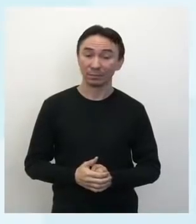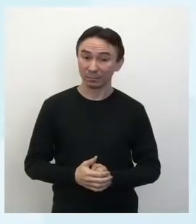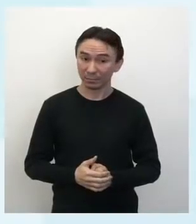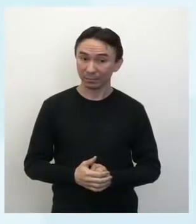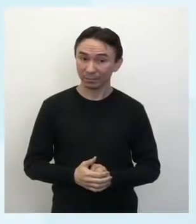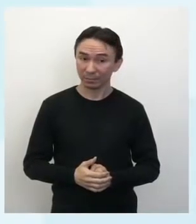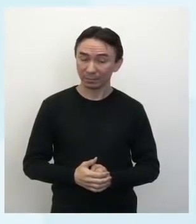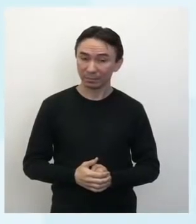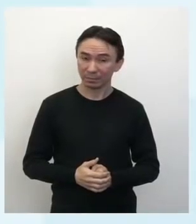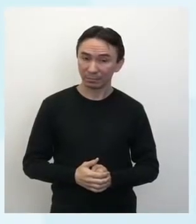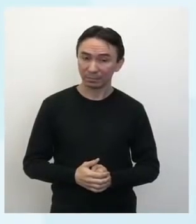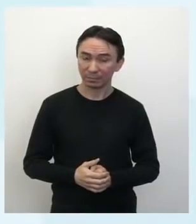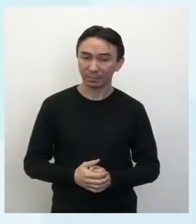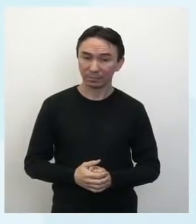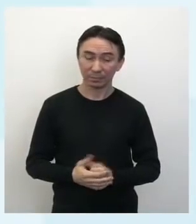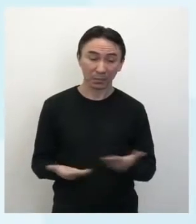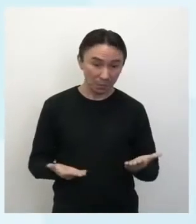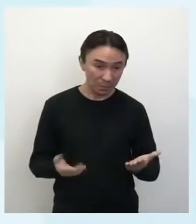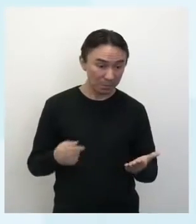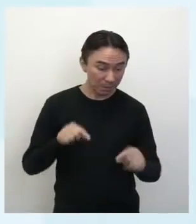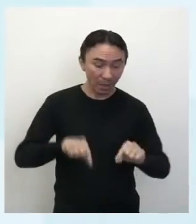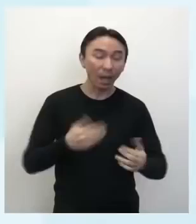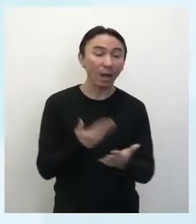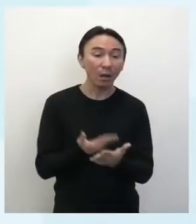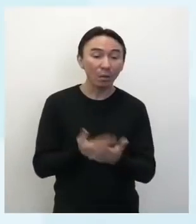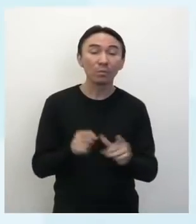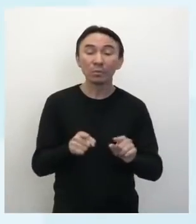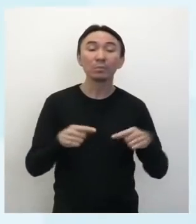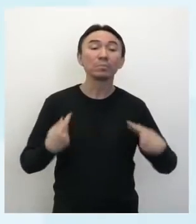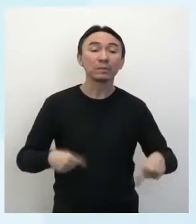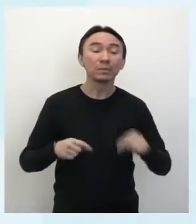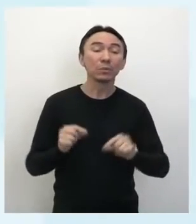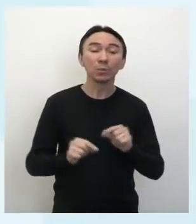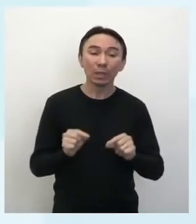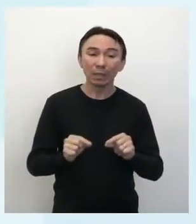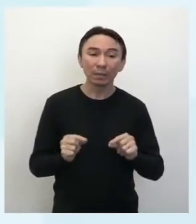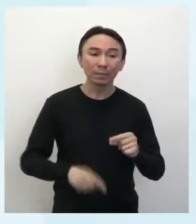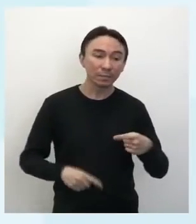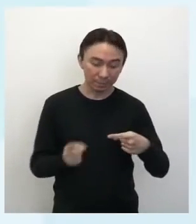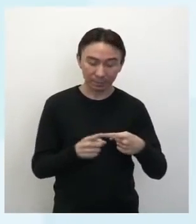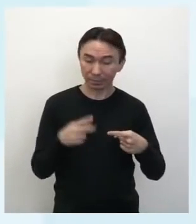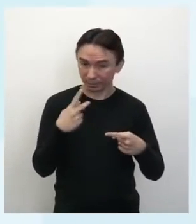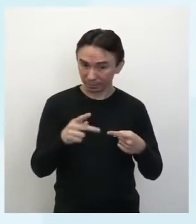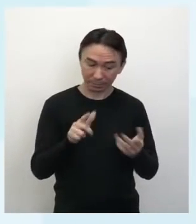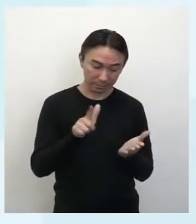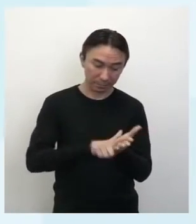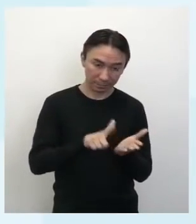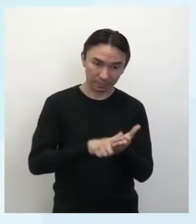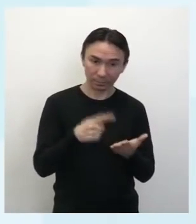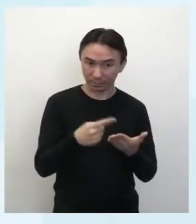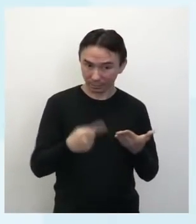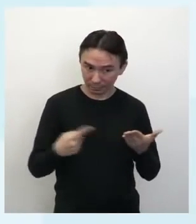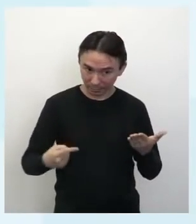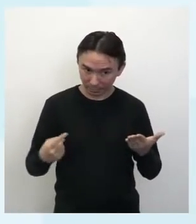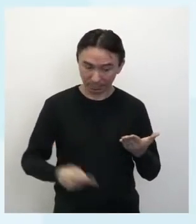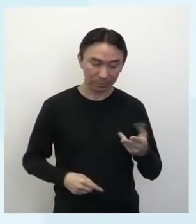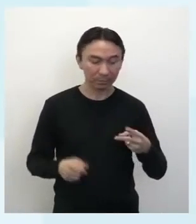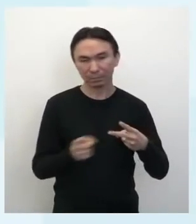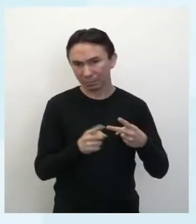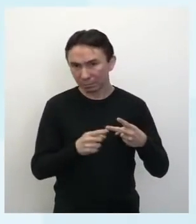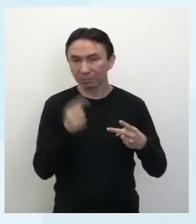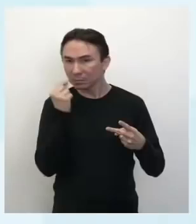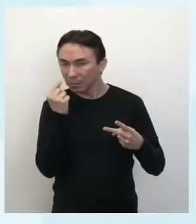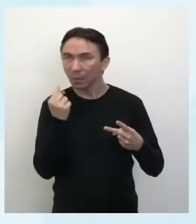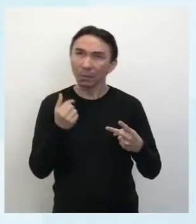this class you will need Para a aula de hoje você precisará de your notebook, o seu caderno, a pen or a pencil, uma caneta ou